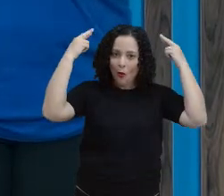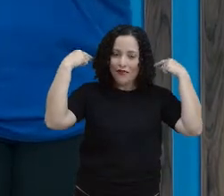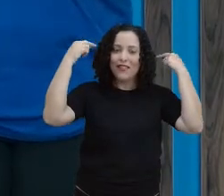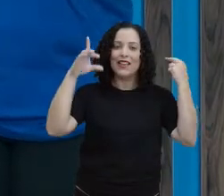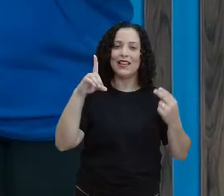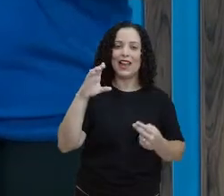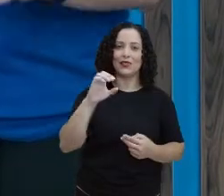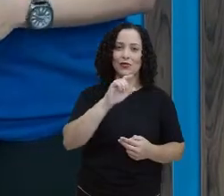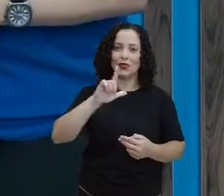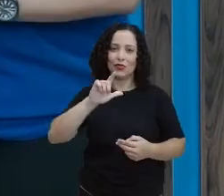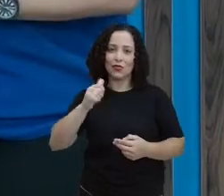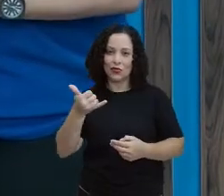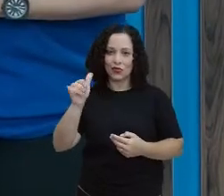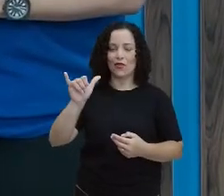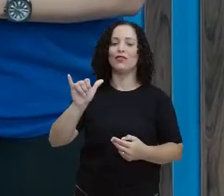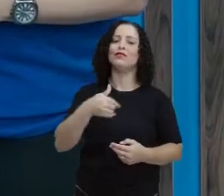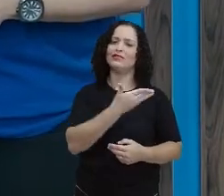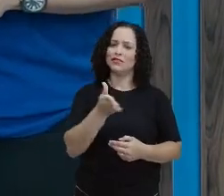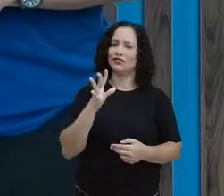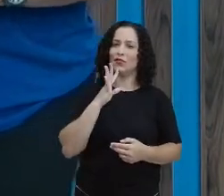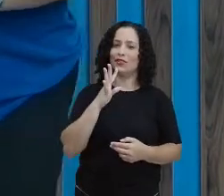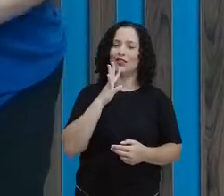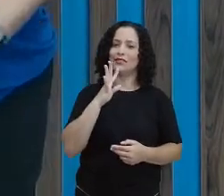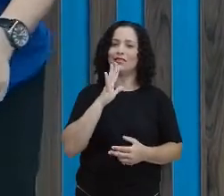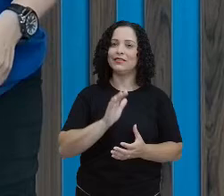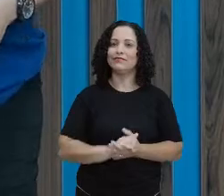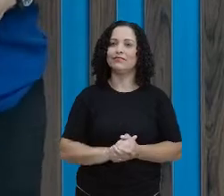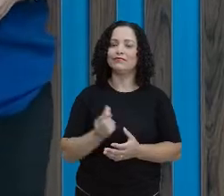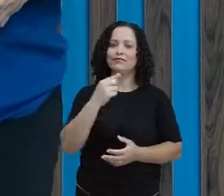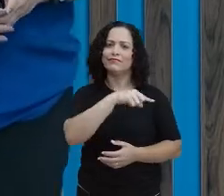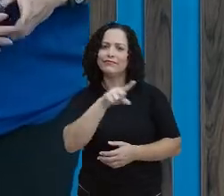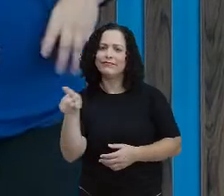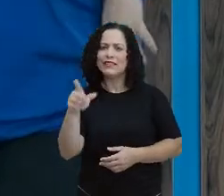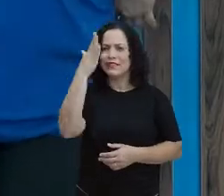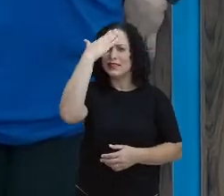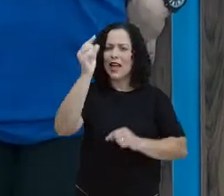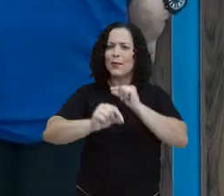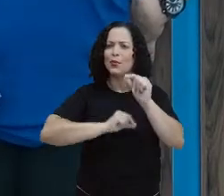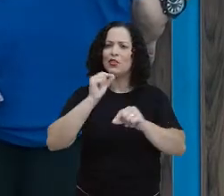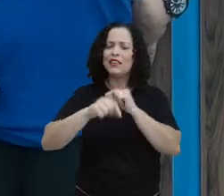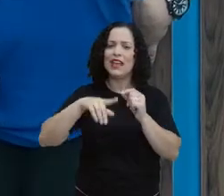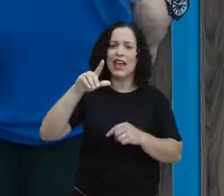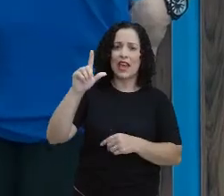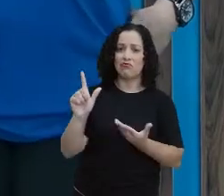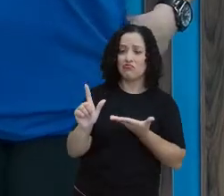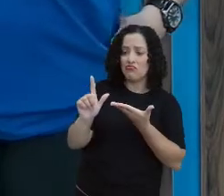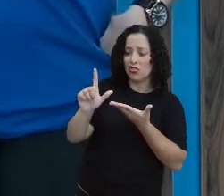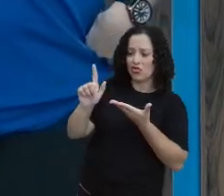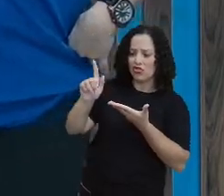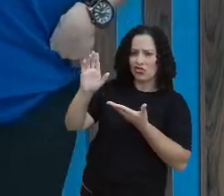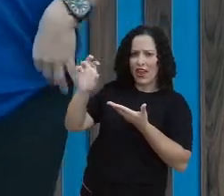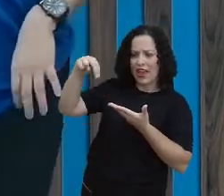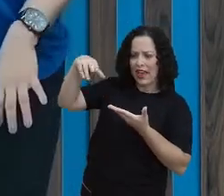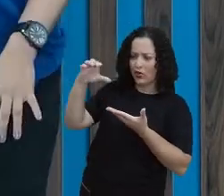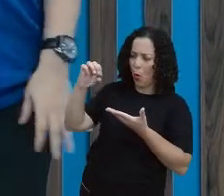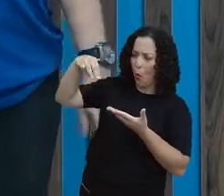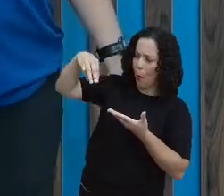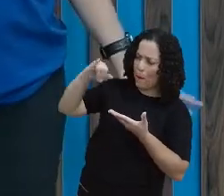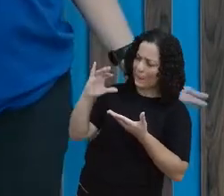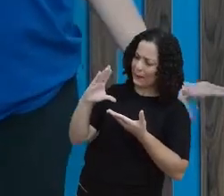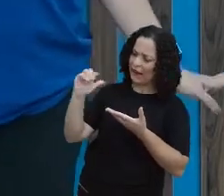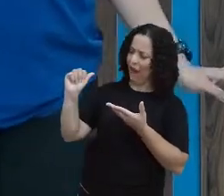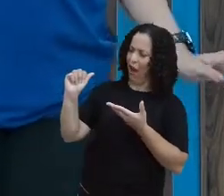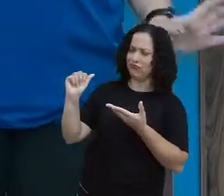certeza que todo mundo já ouviu falar nessa ovelha. Mas, enfim, vocês sabem o que é genômica? Eita, que nome esquisito,